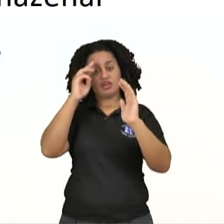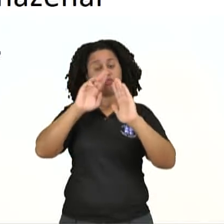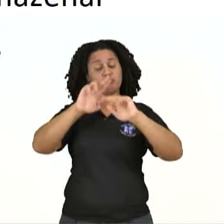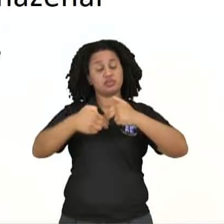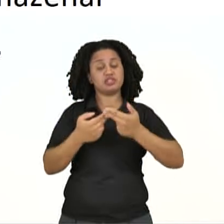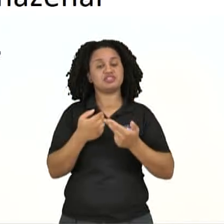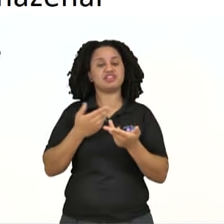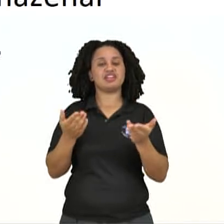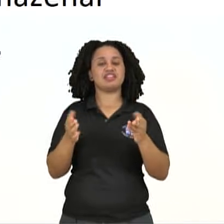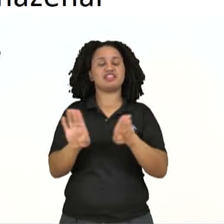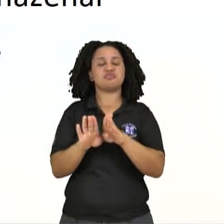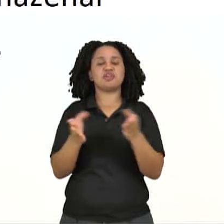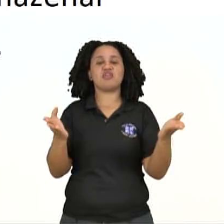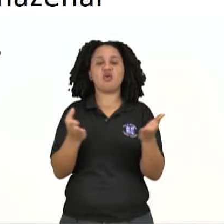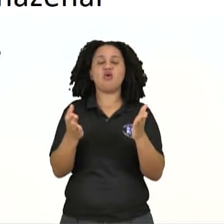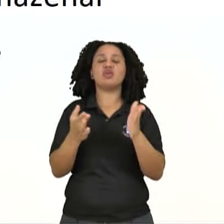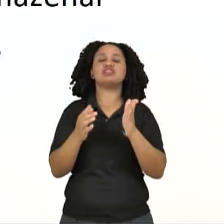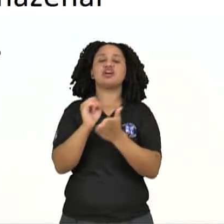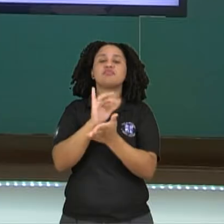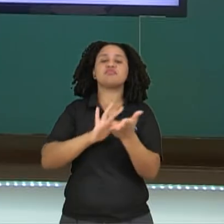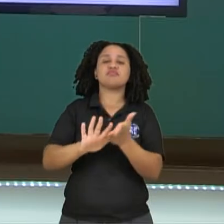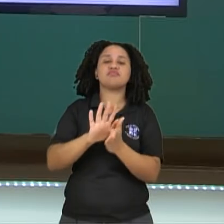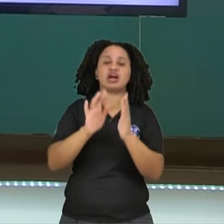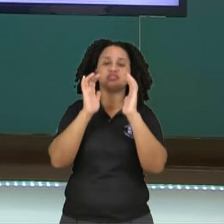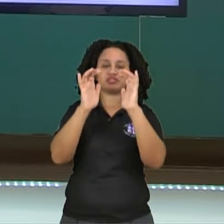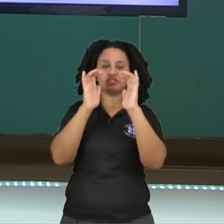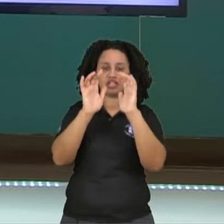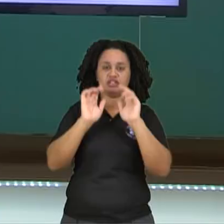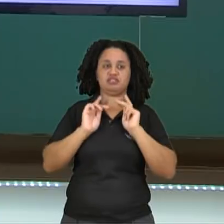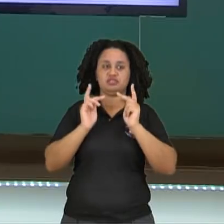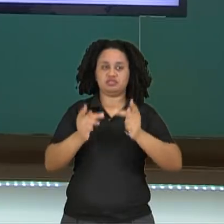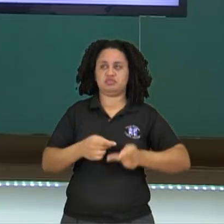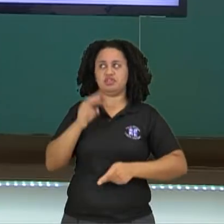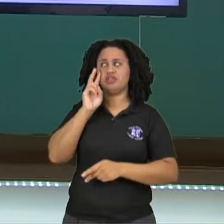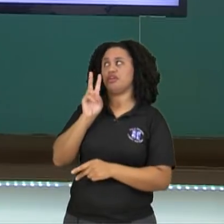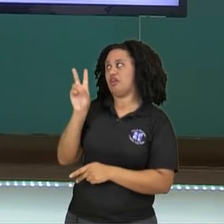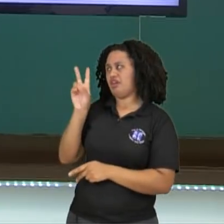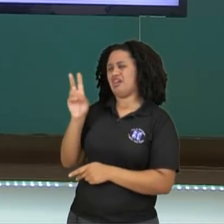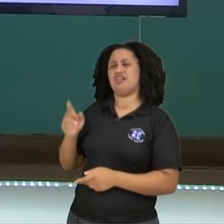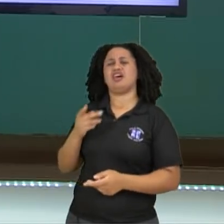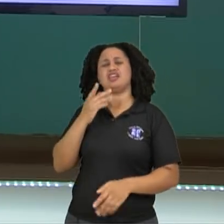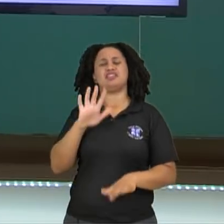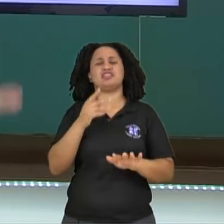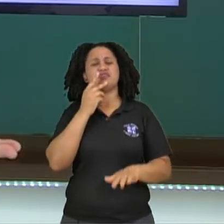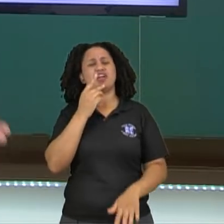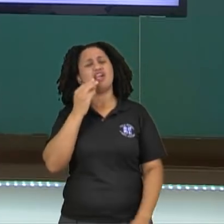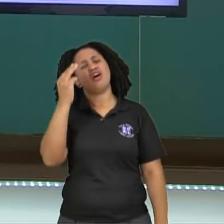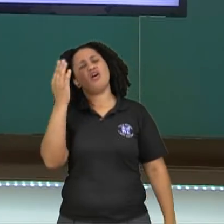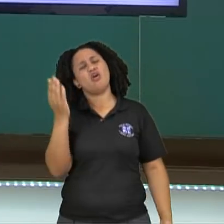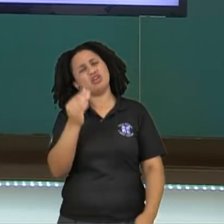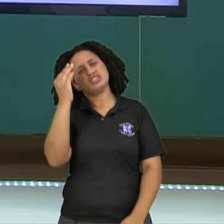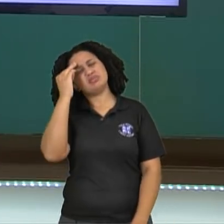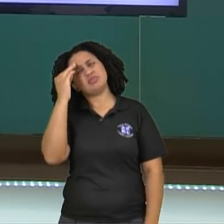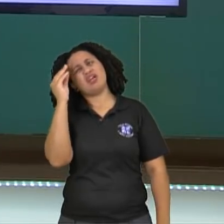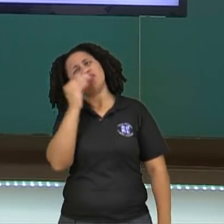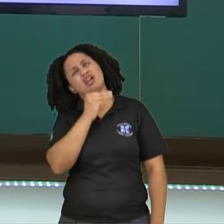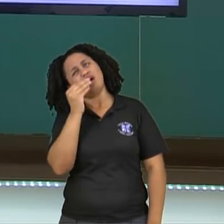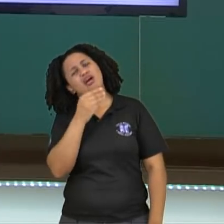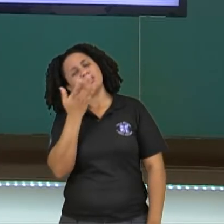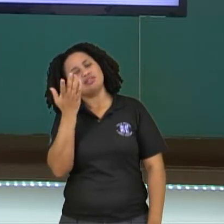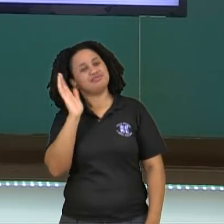aqui uma representação de um cérebro humano, né? Ah, memória. Puxa, hoje eu estou com a memória fraca. Já viu essa expressão? Pois bem.